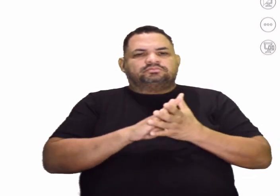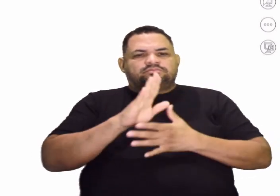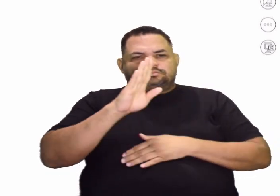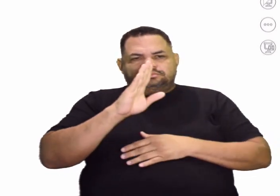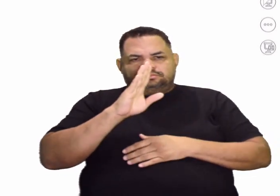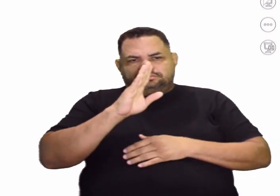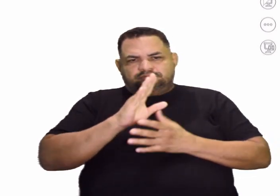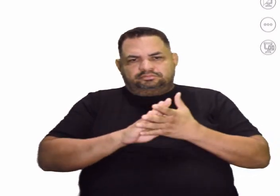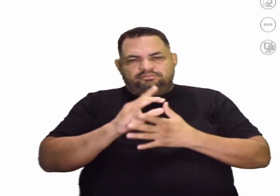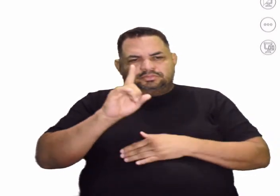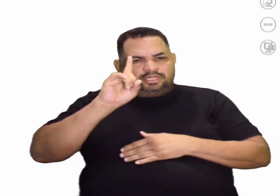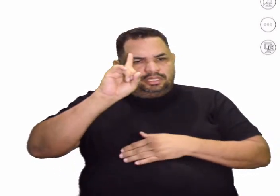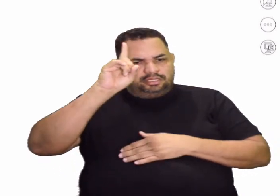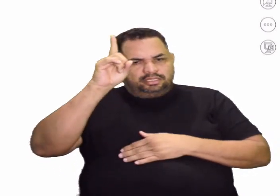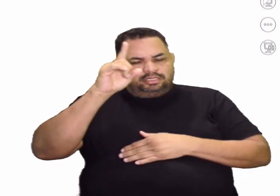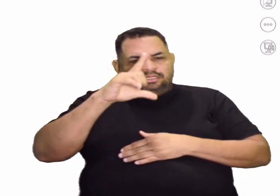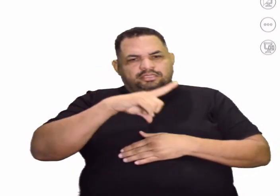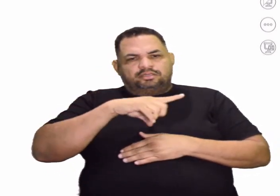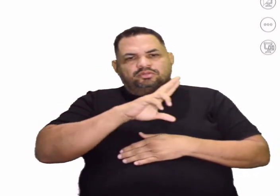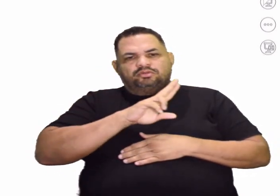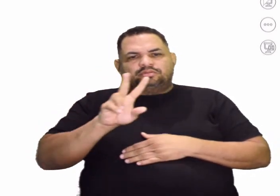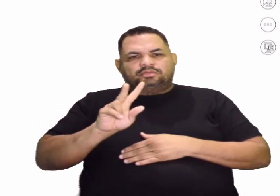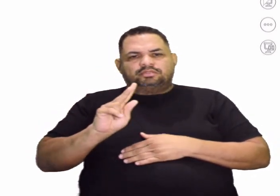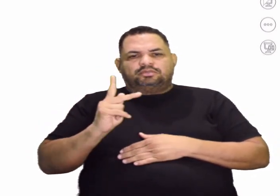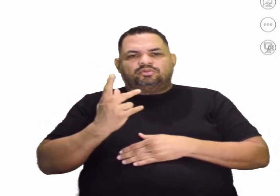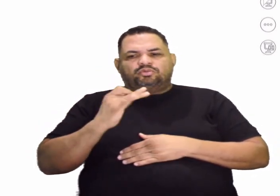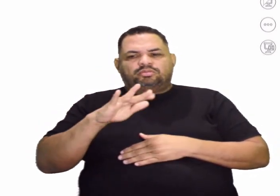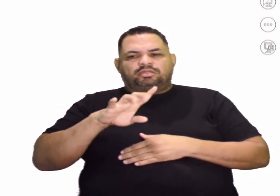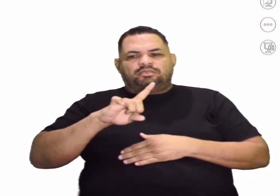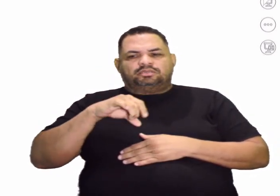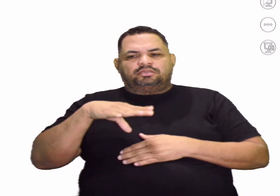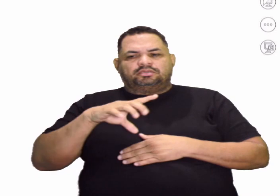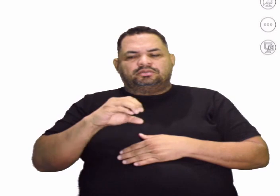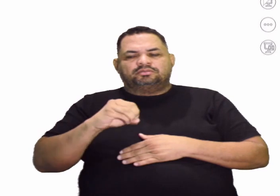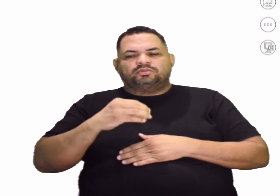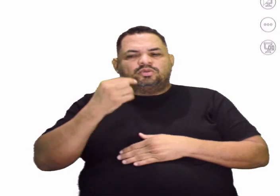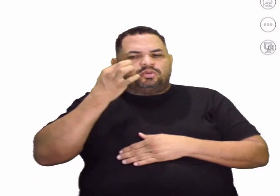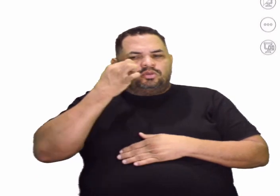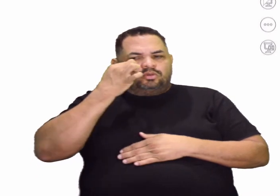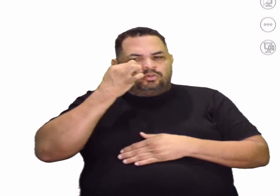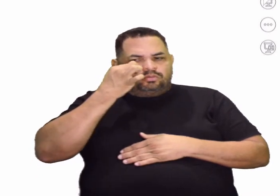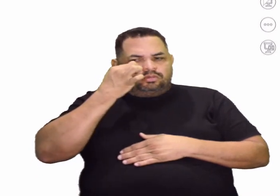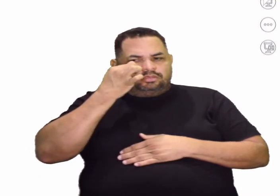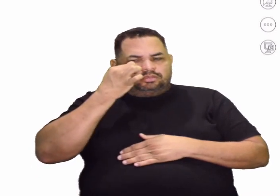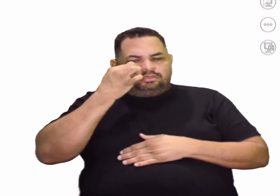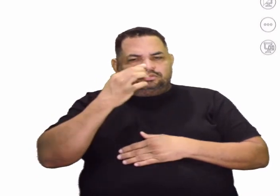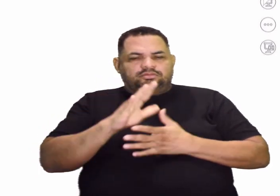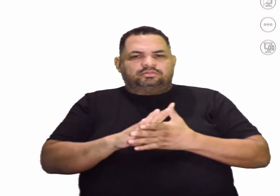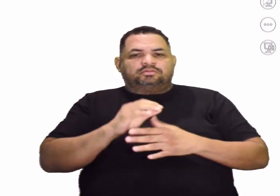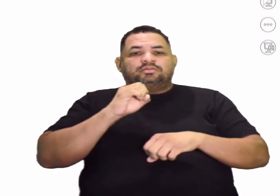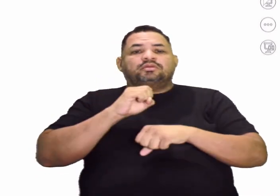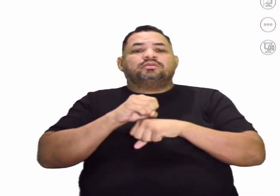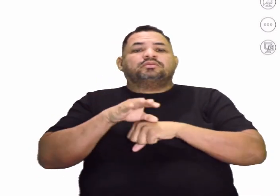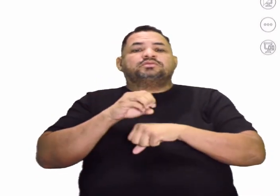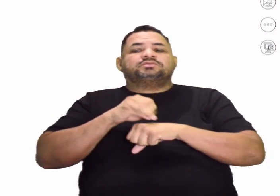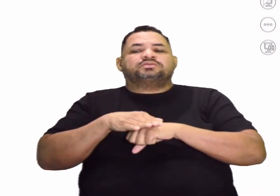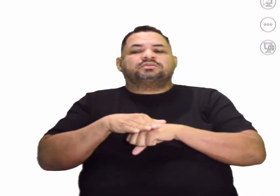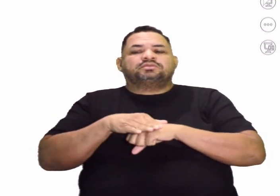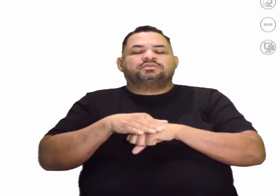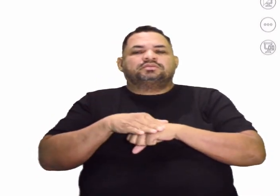como humanismo. Certo, por que humanismo? O que é humanismo? Olha só, vou dar uma dica para vocês, vem aqui